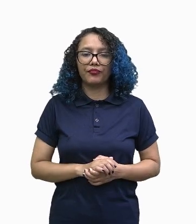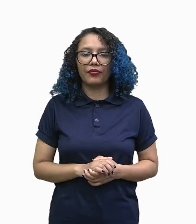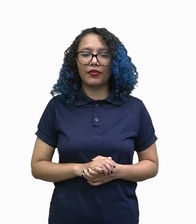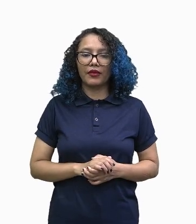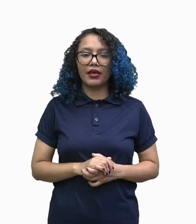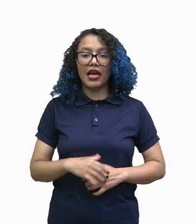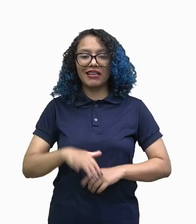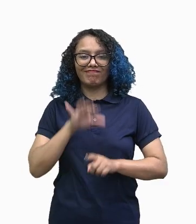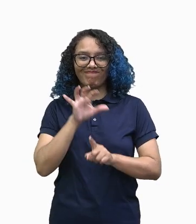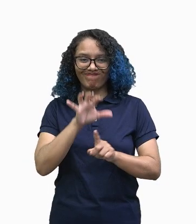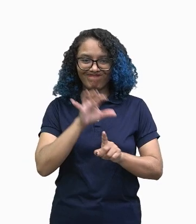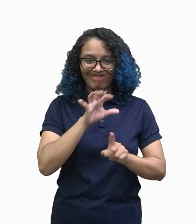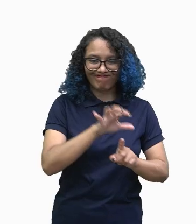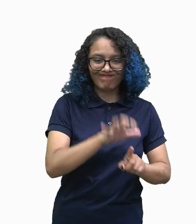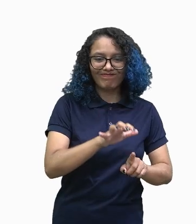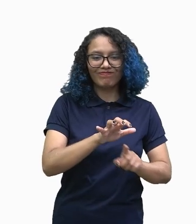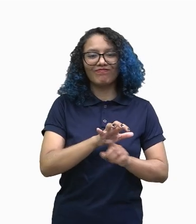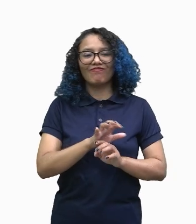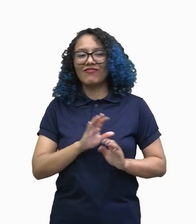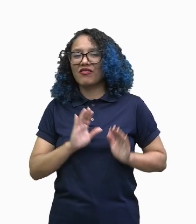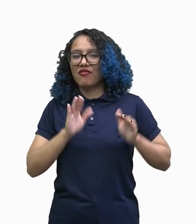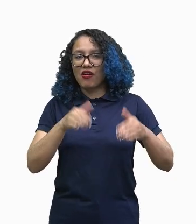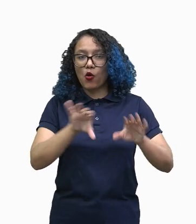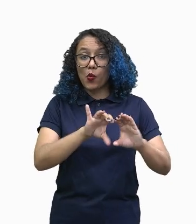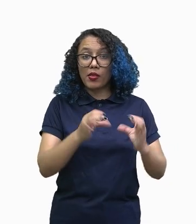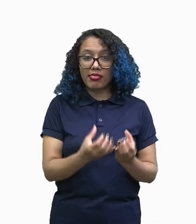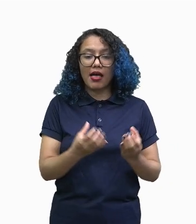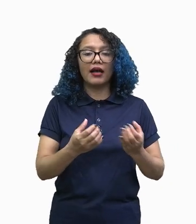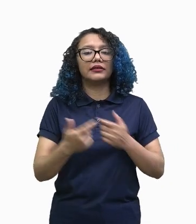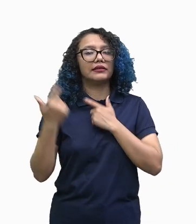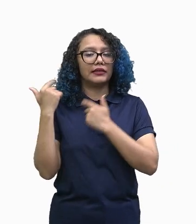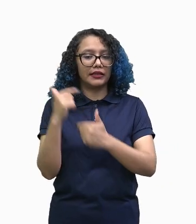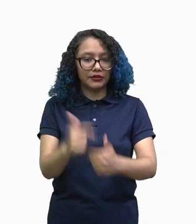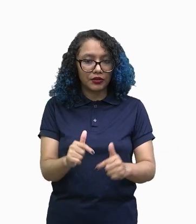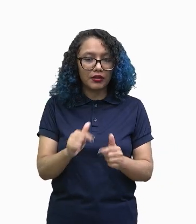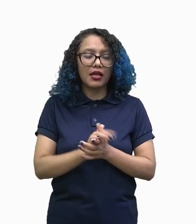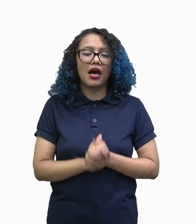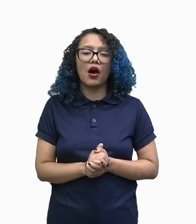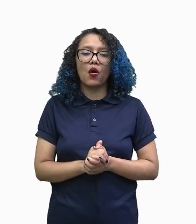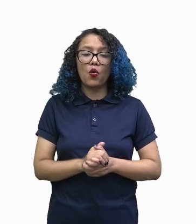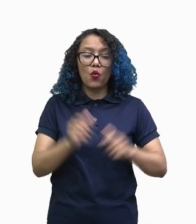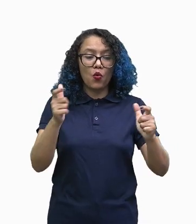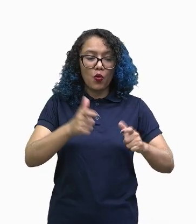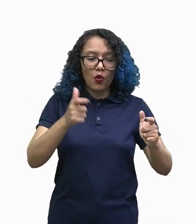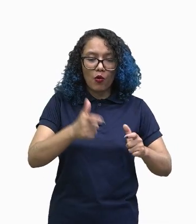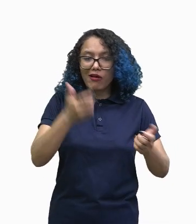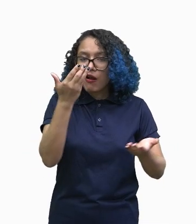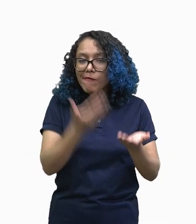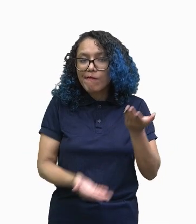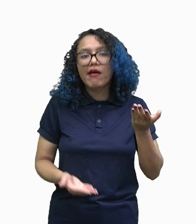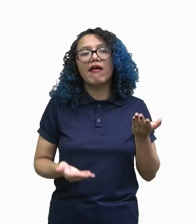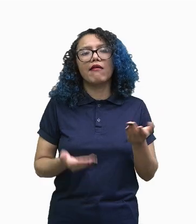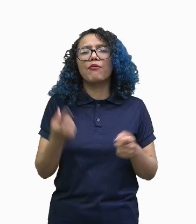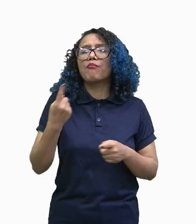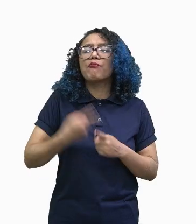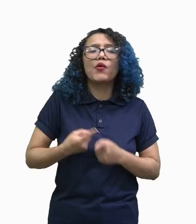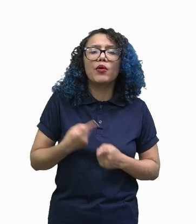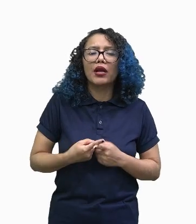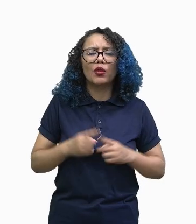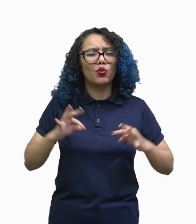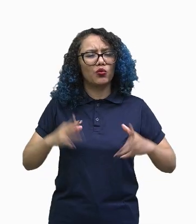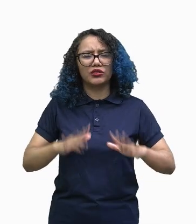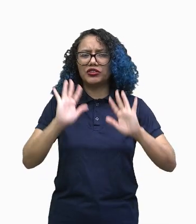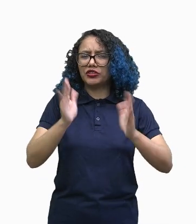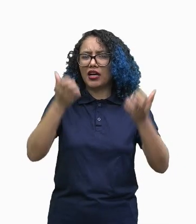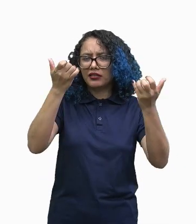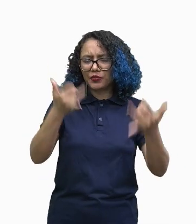A pressão sobre as comunidades tradicionais, perda de territórios, justamente por conta de tudo isso que a gente, né,